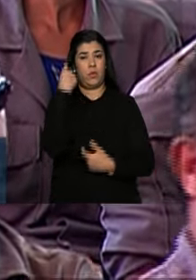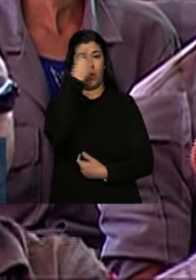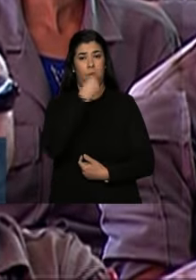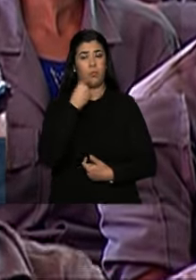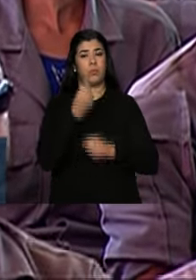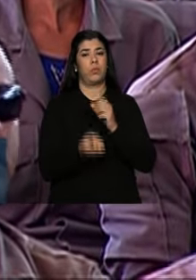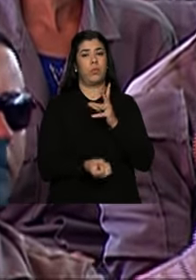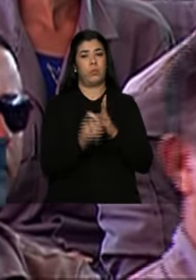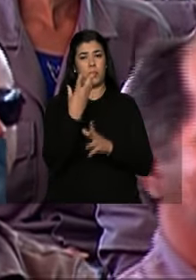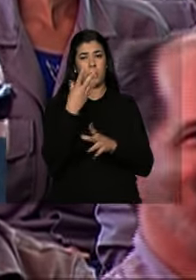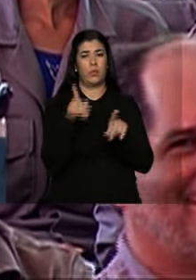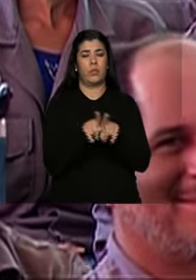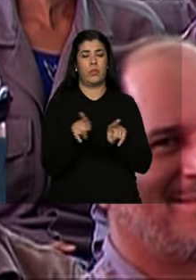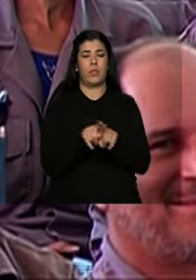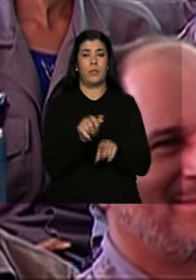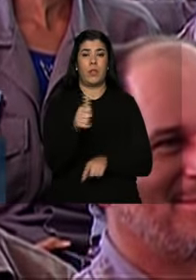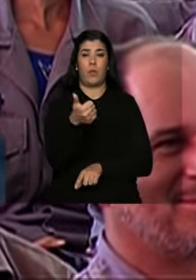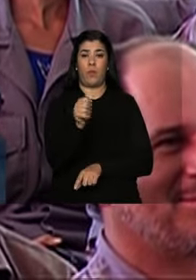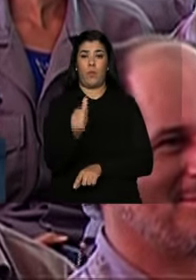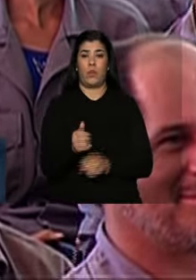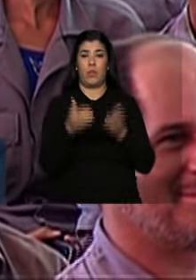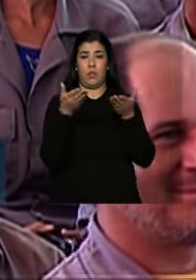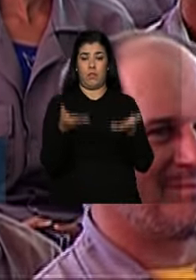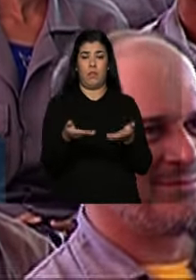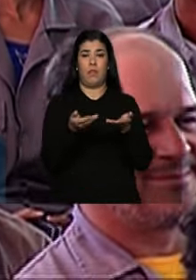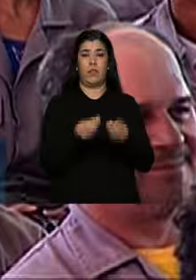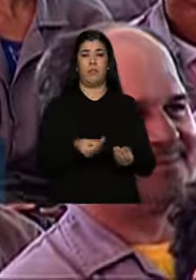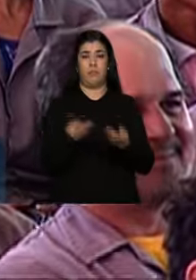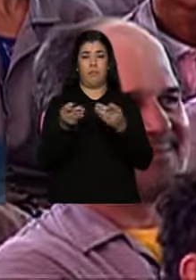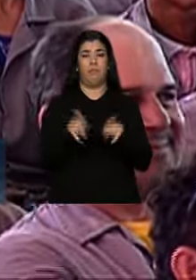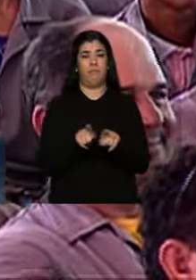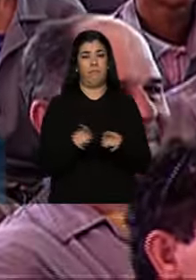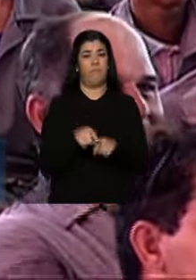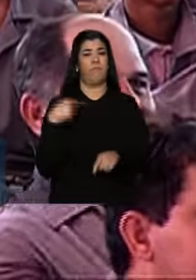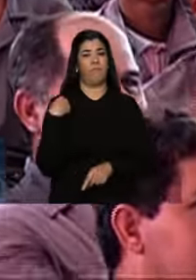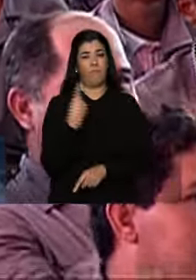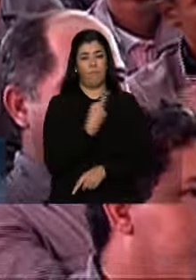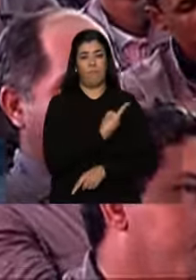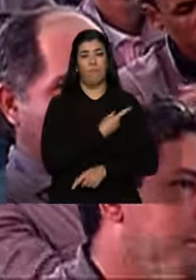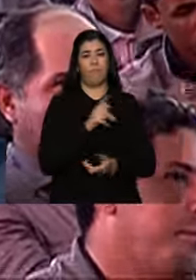mas na qualidade do produto que está sendo entregue.